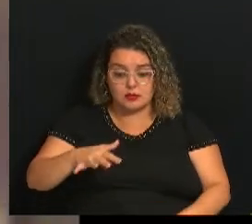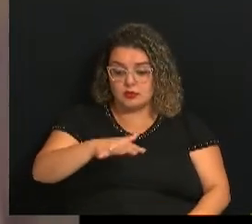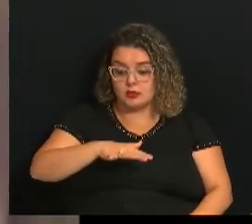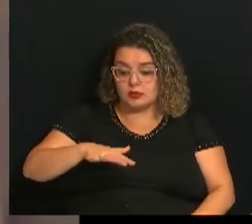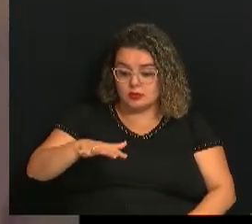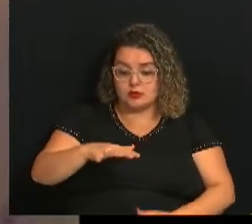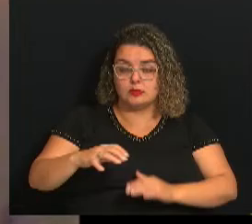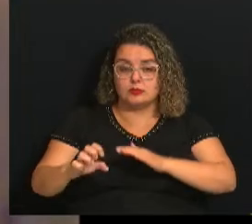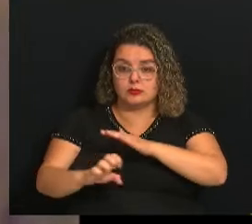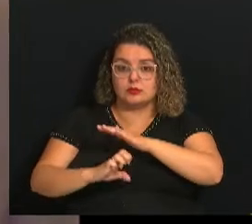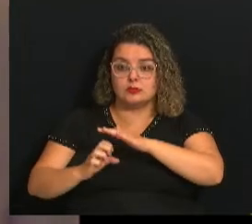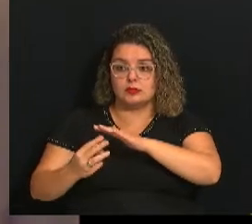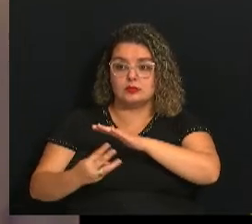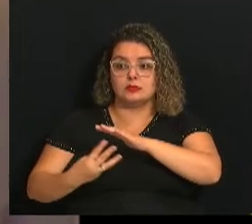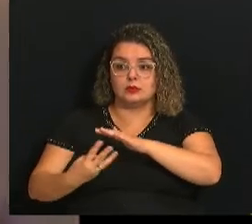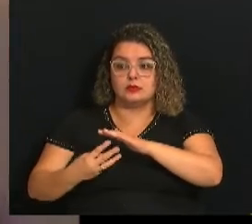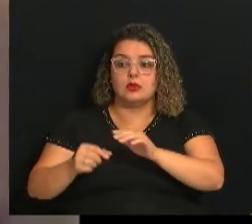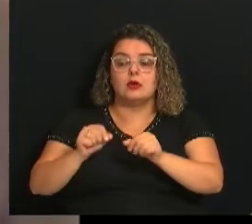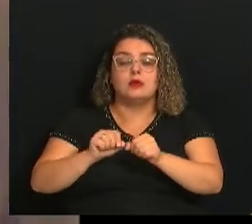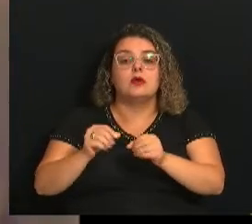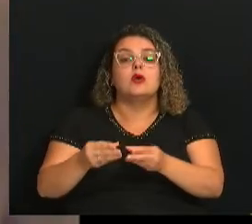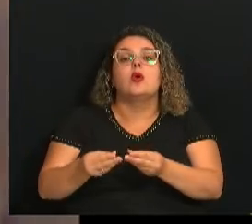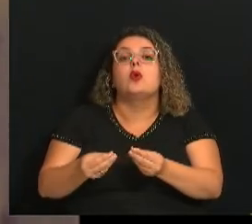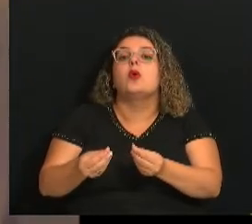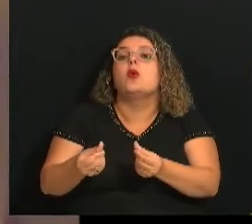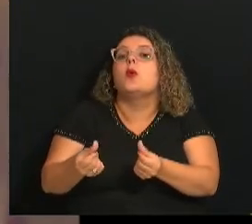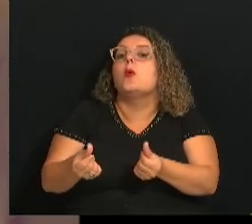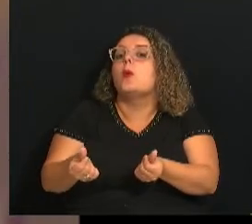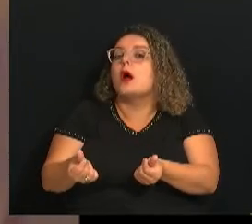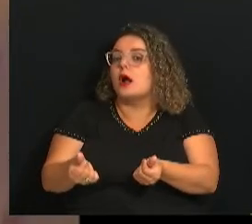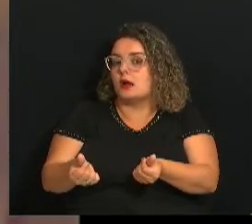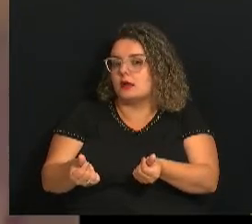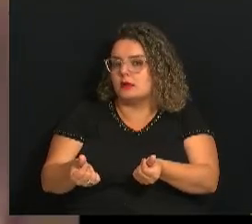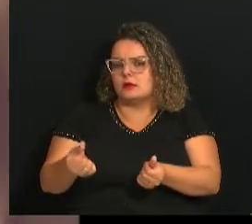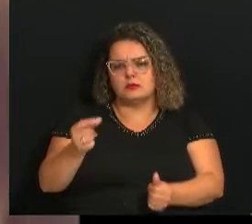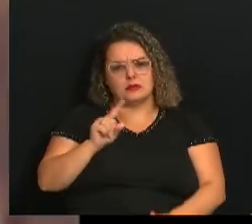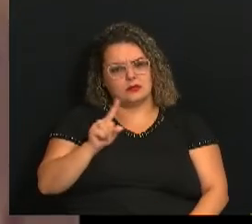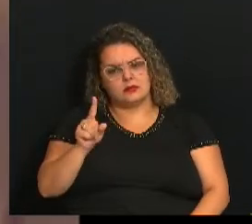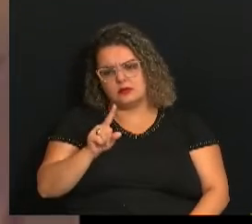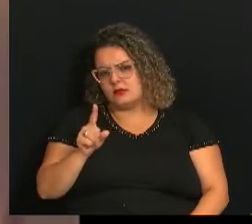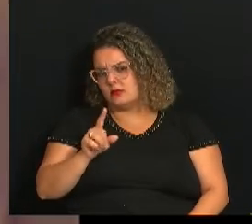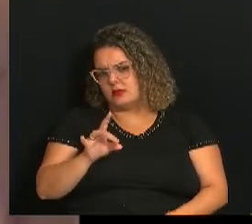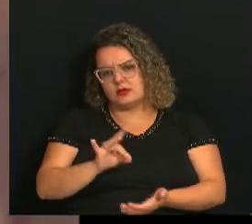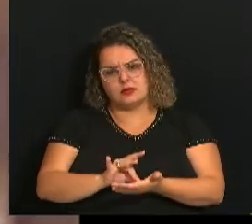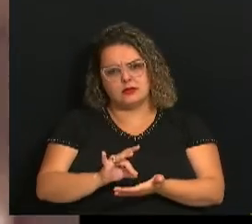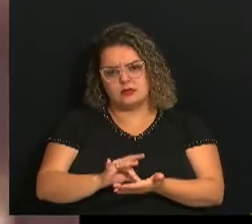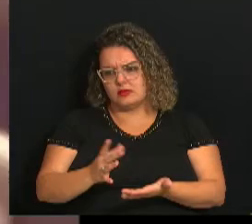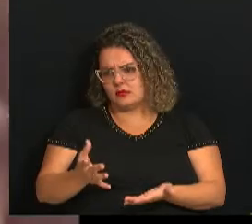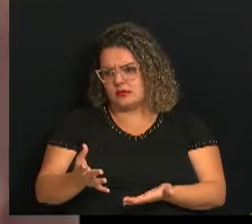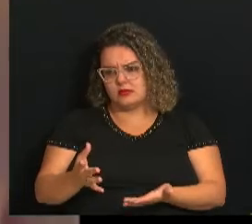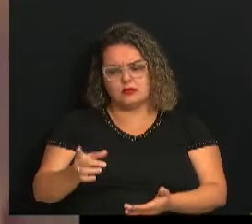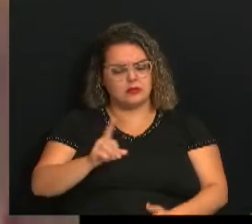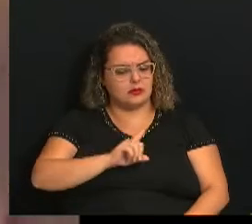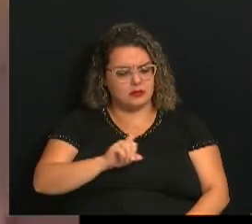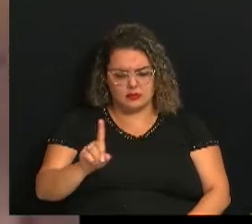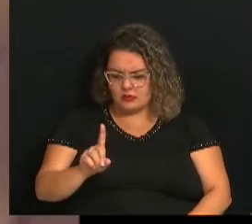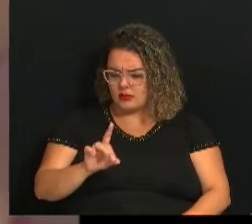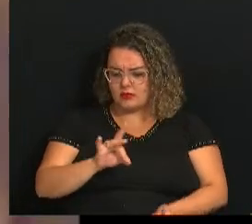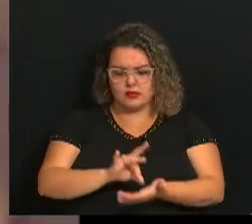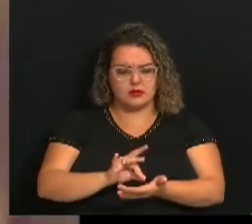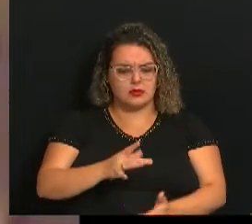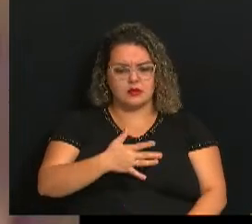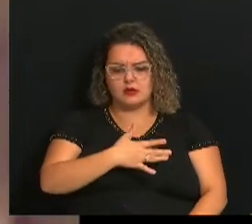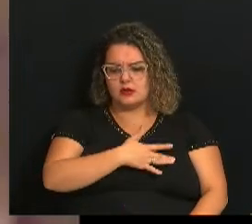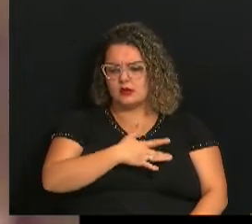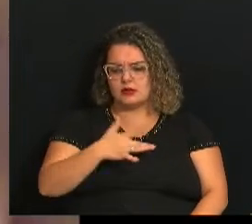isso com qualidade, né? E isso não é uma verdade, assim como não é na saúde, assim como não é na